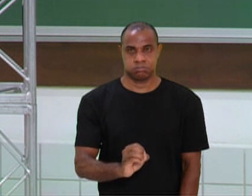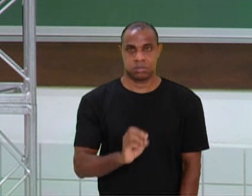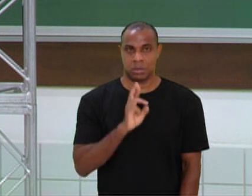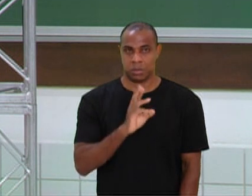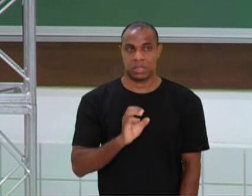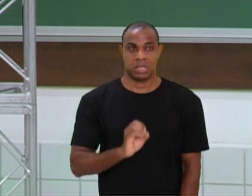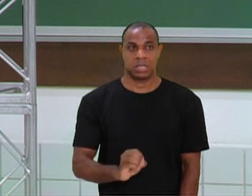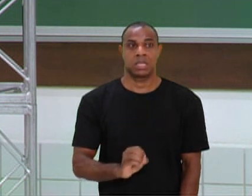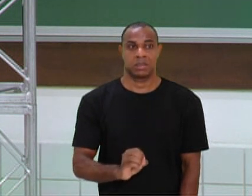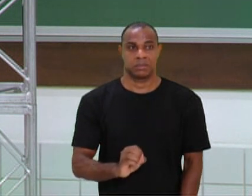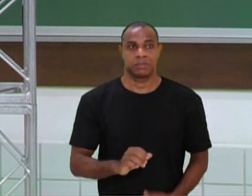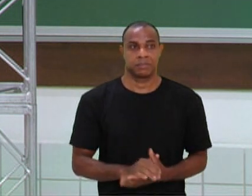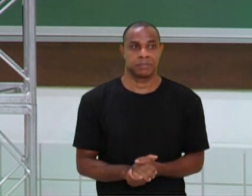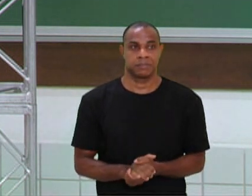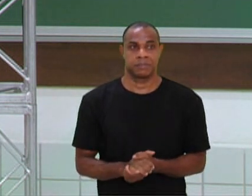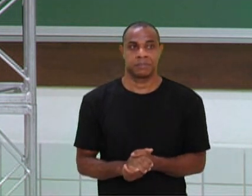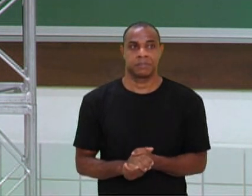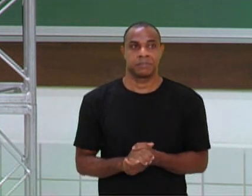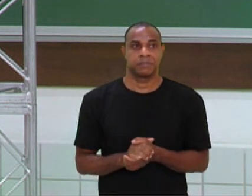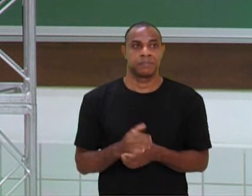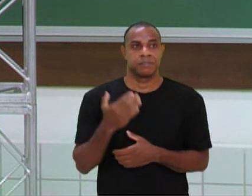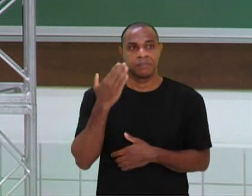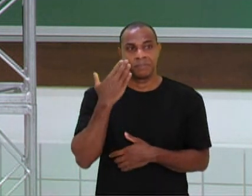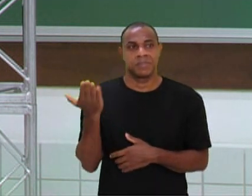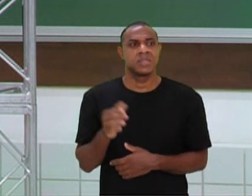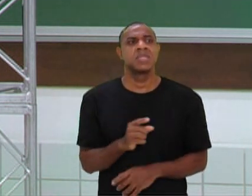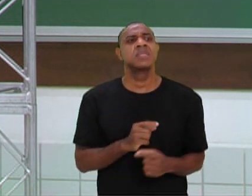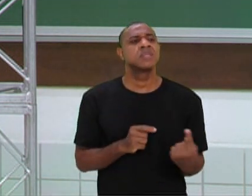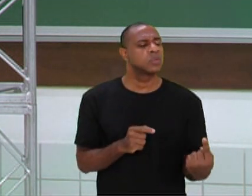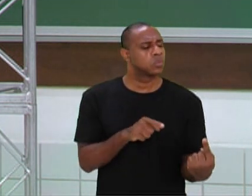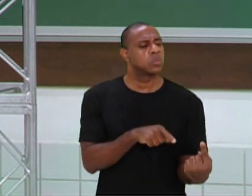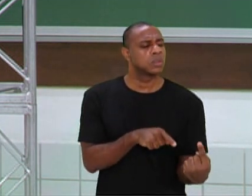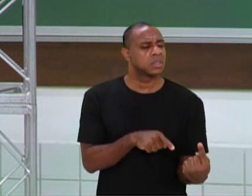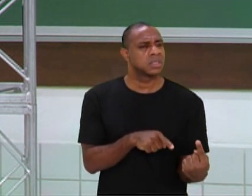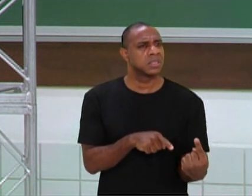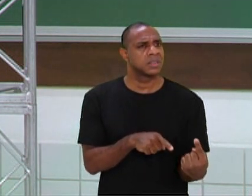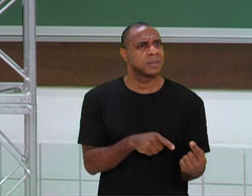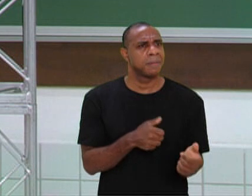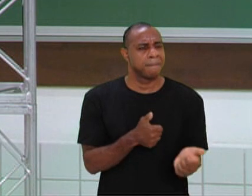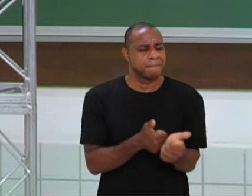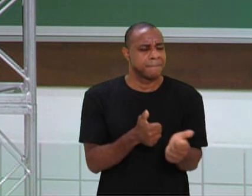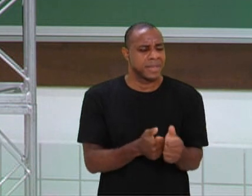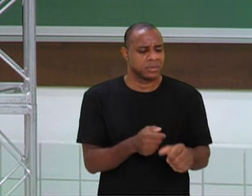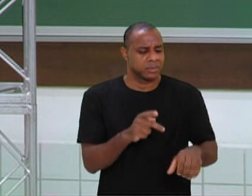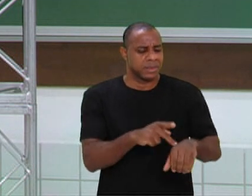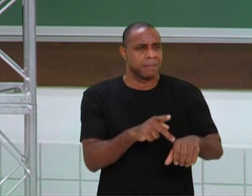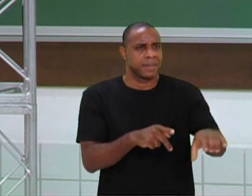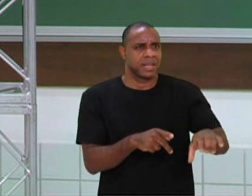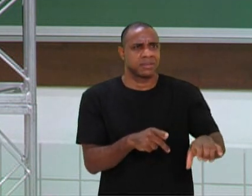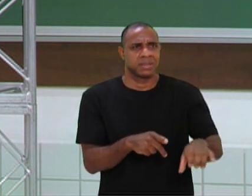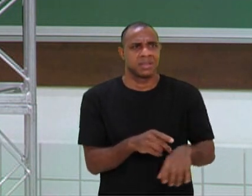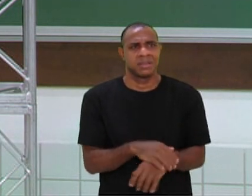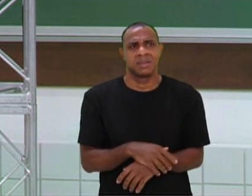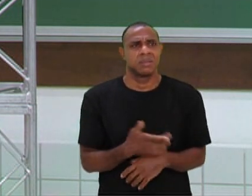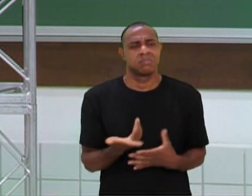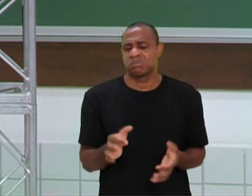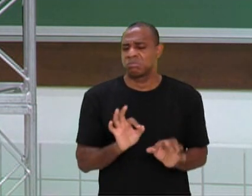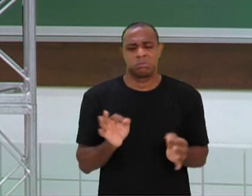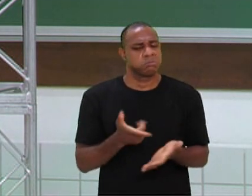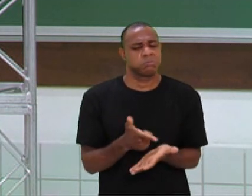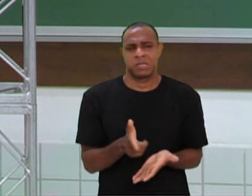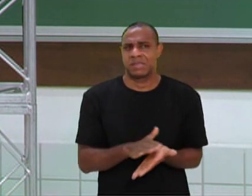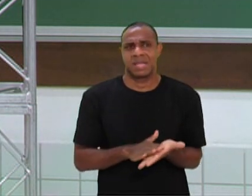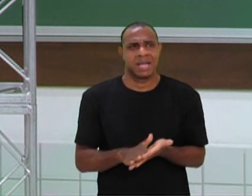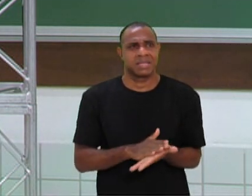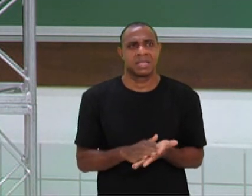ali, beleza? Ah, professor, esse 1 aqui? Esse 1 aqui, né, é só para distrair vocês, não tem nada a ver, você tem que lembrar